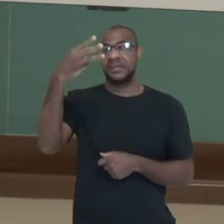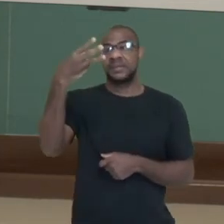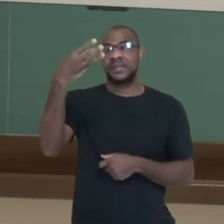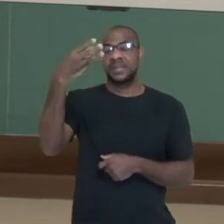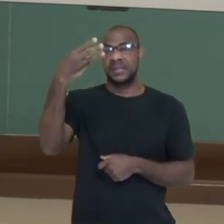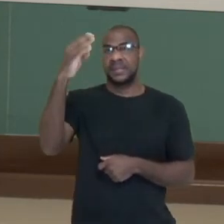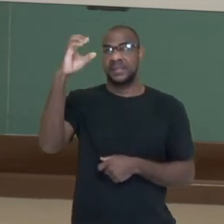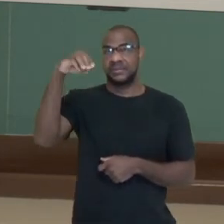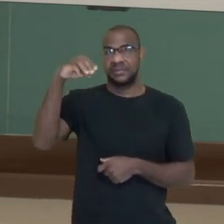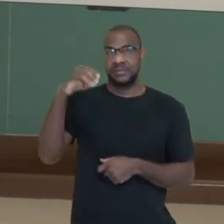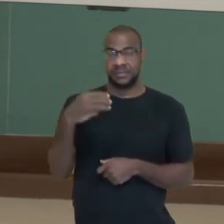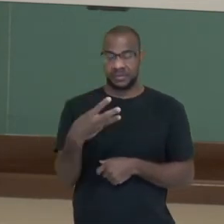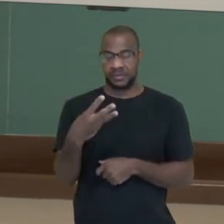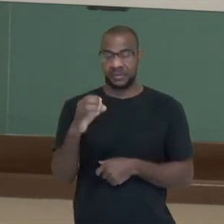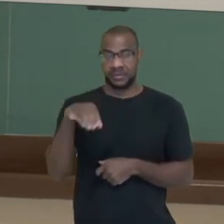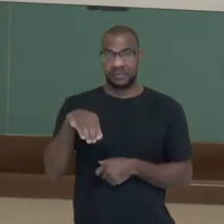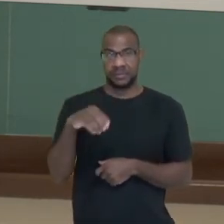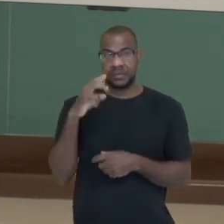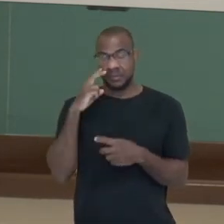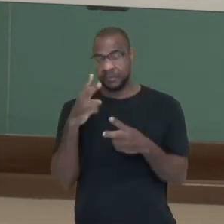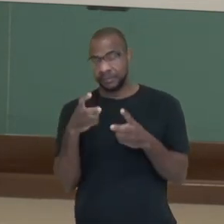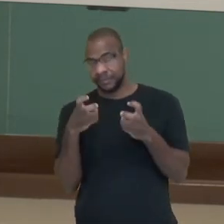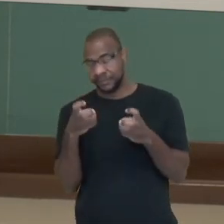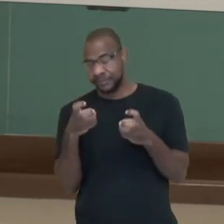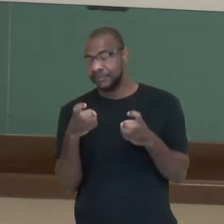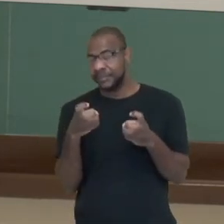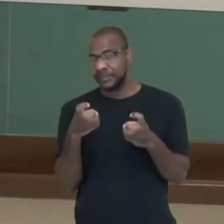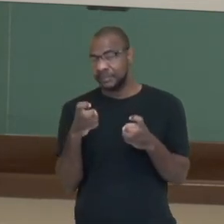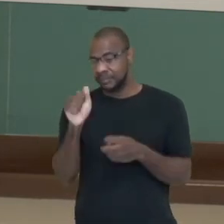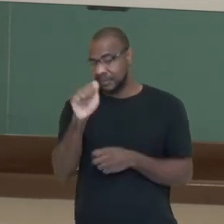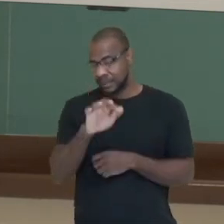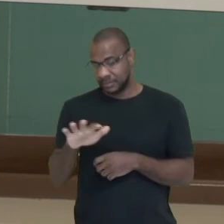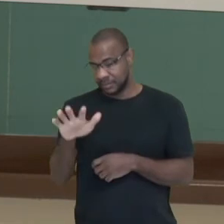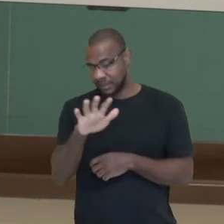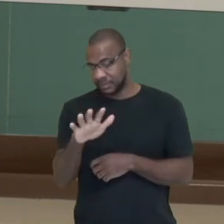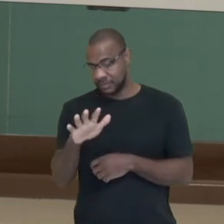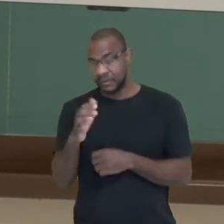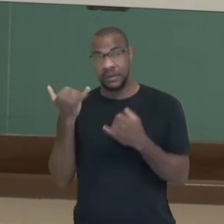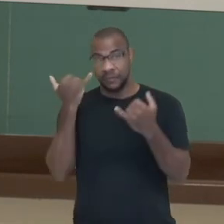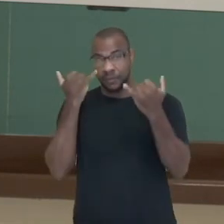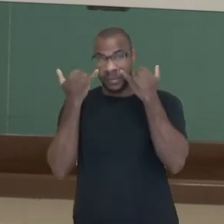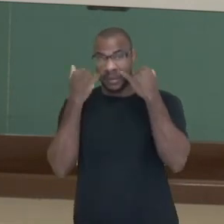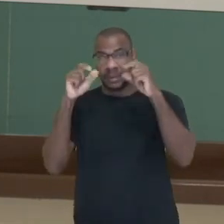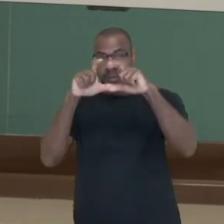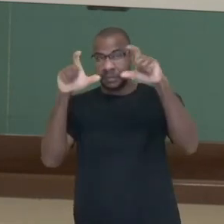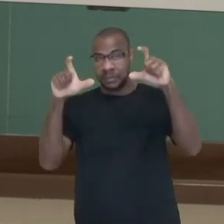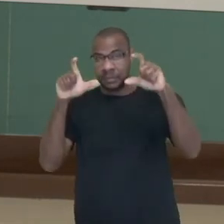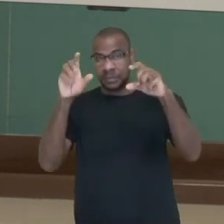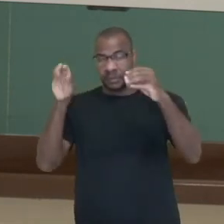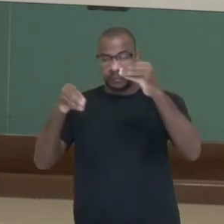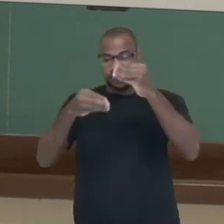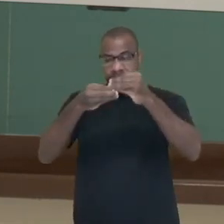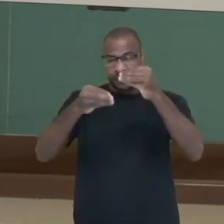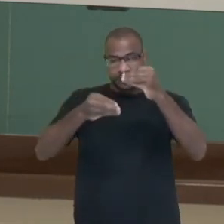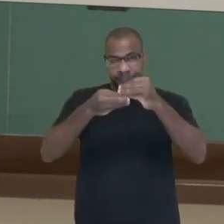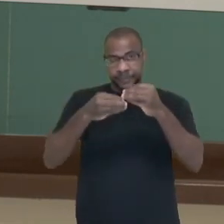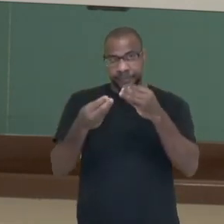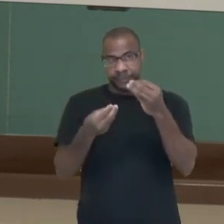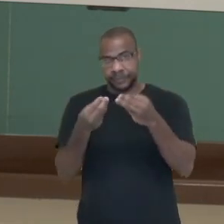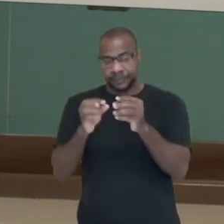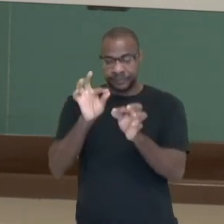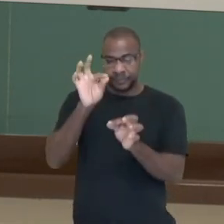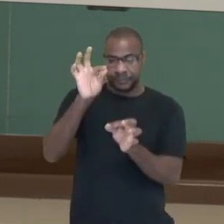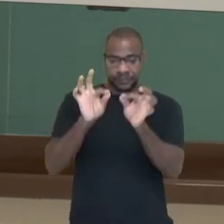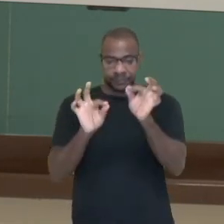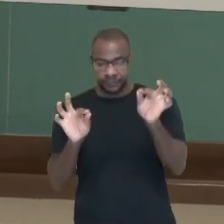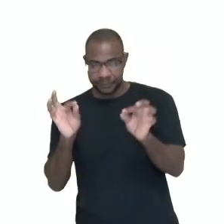só questão de olhar para a figura e analisar os dados e conseguir encaixar as medidas, tranquilo?